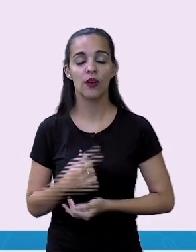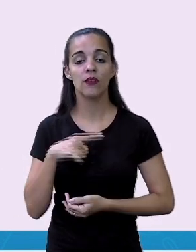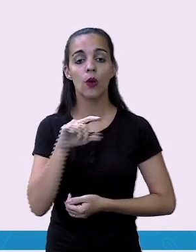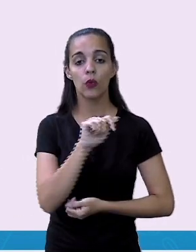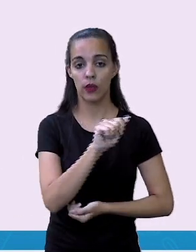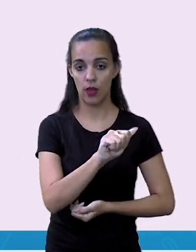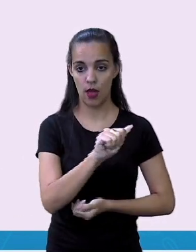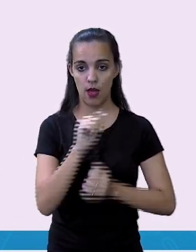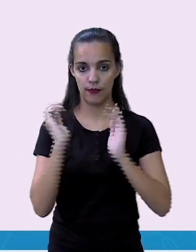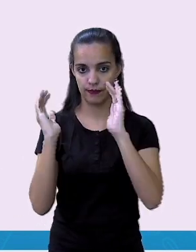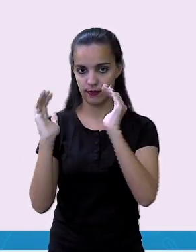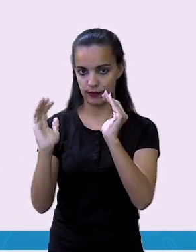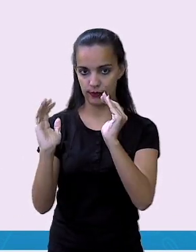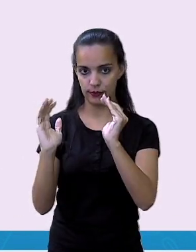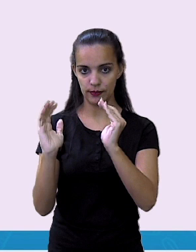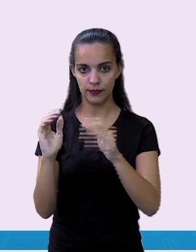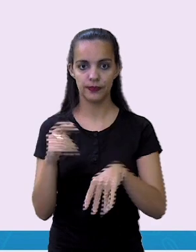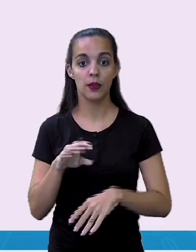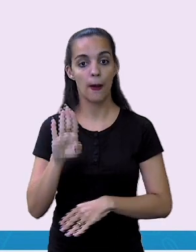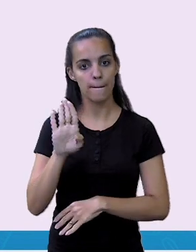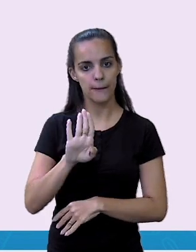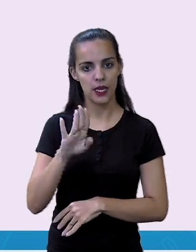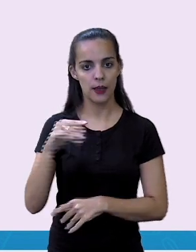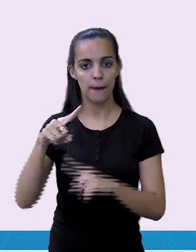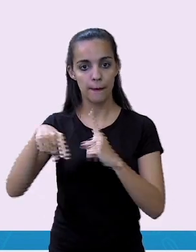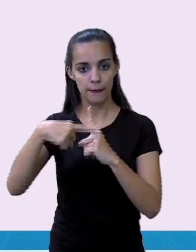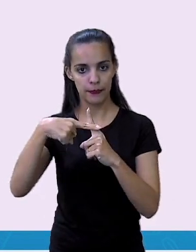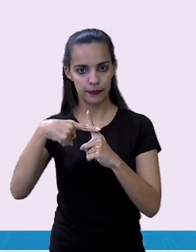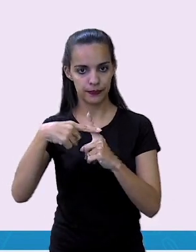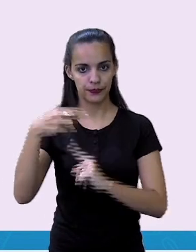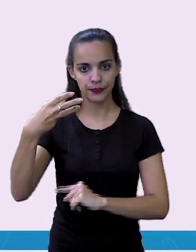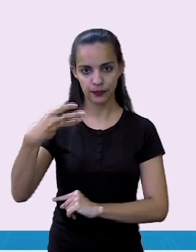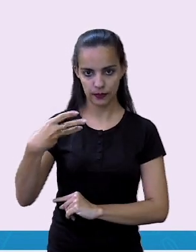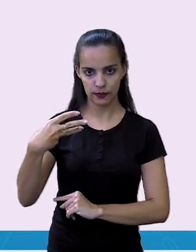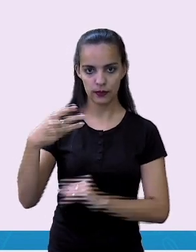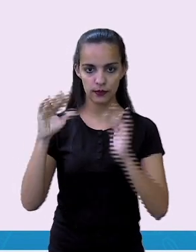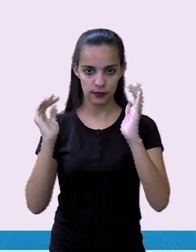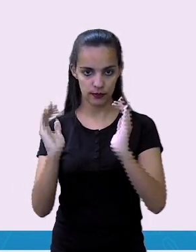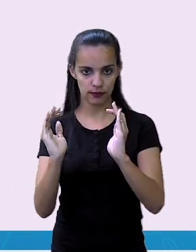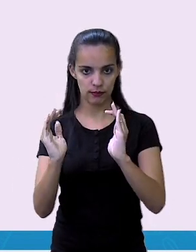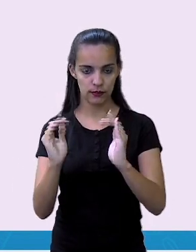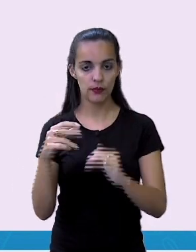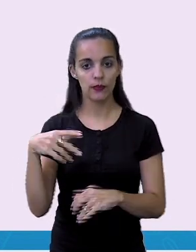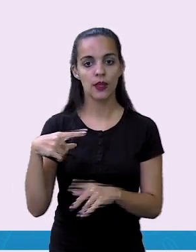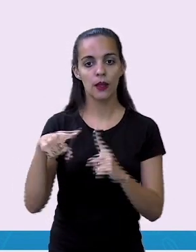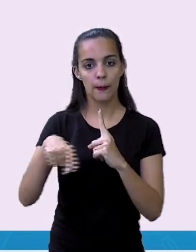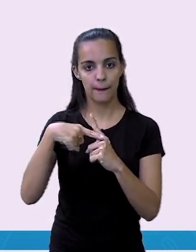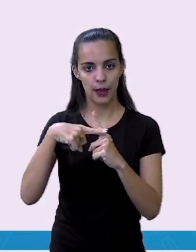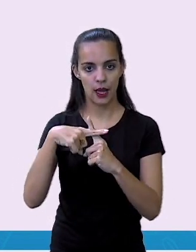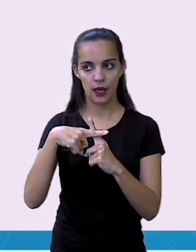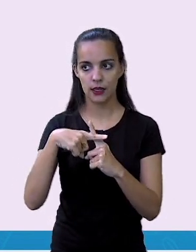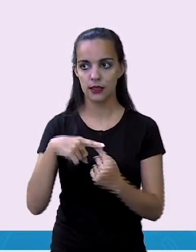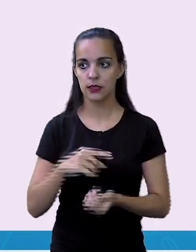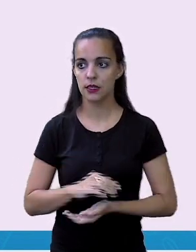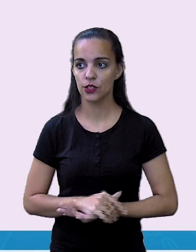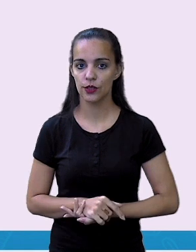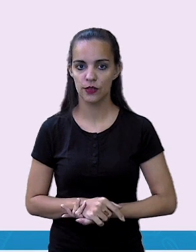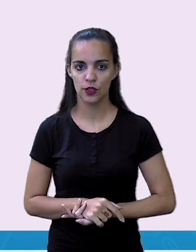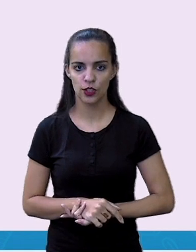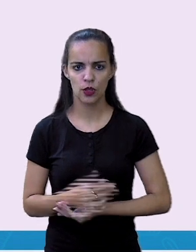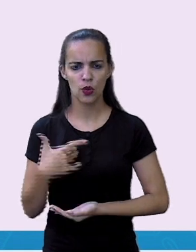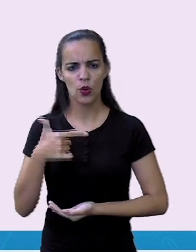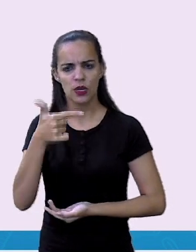que multiplica B mais 3. Mais, entre